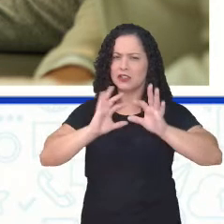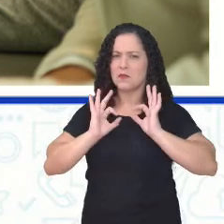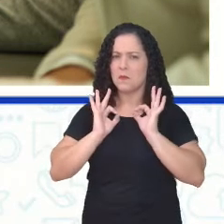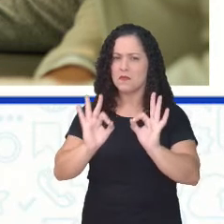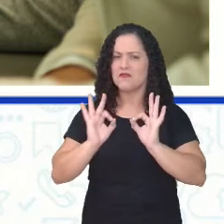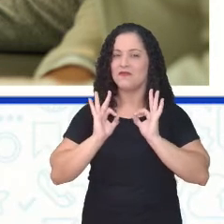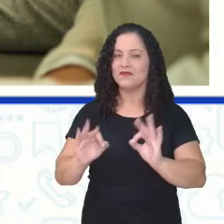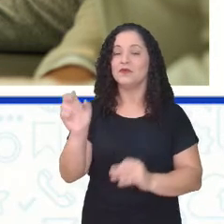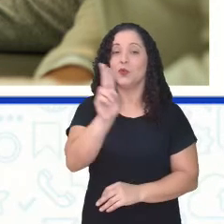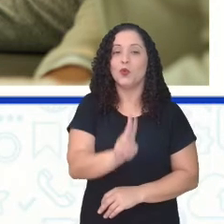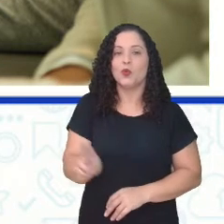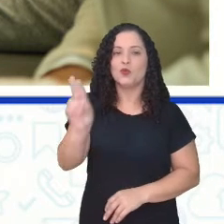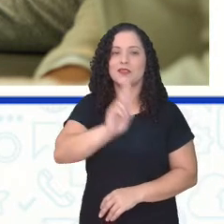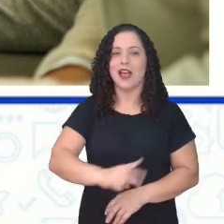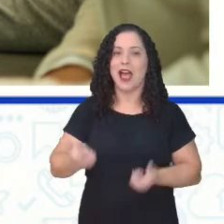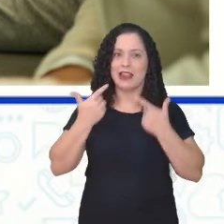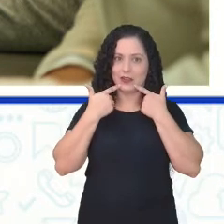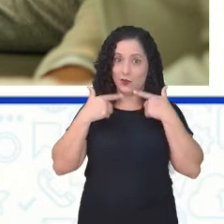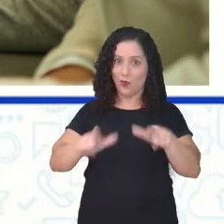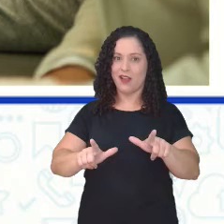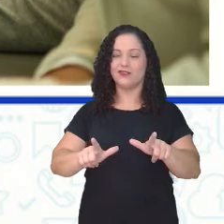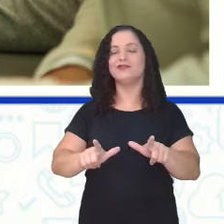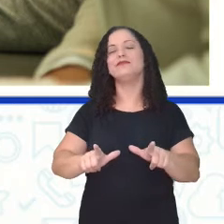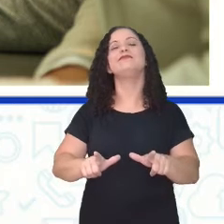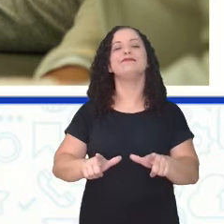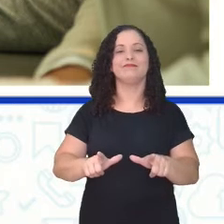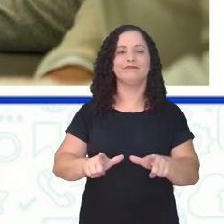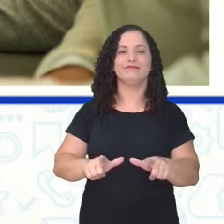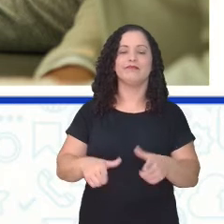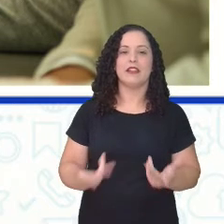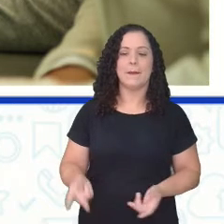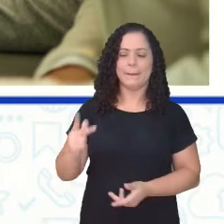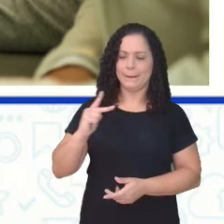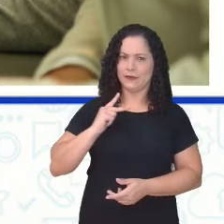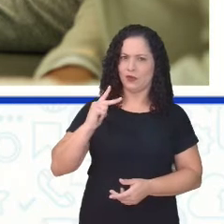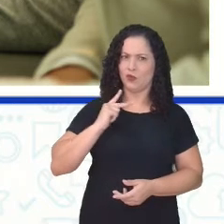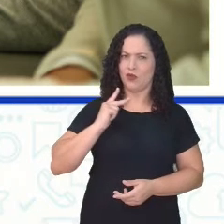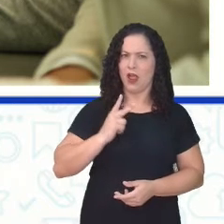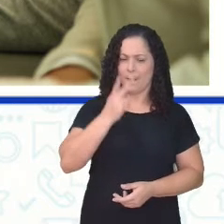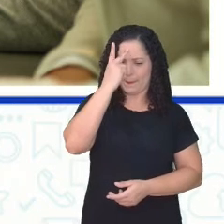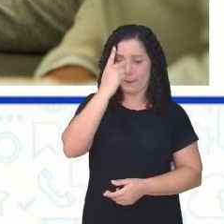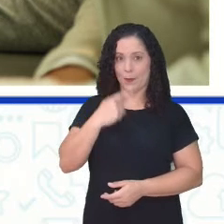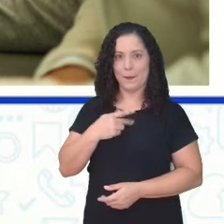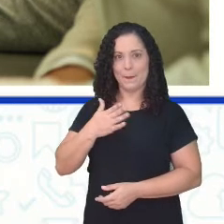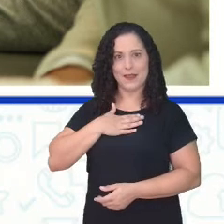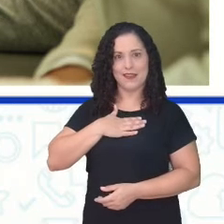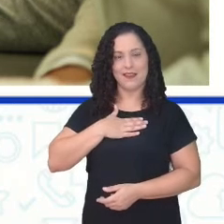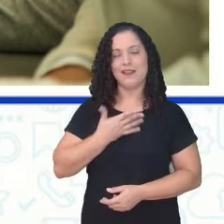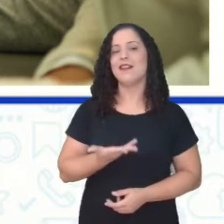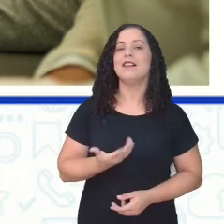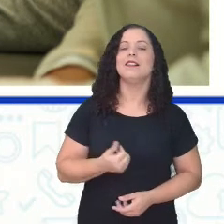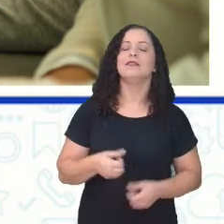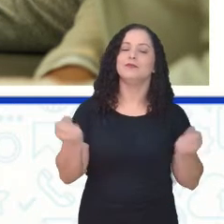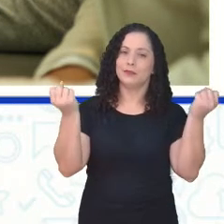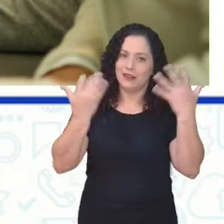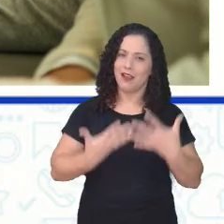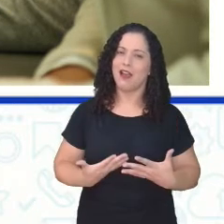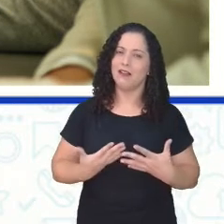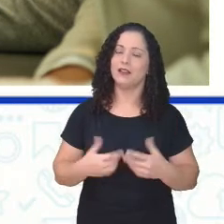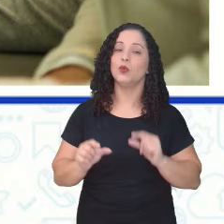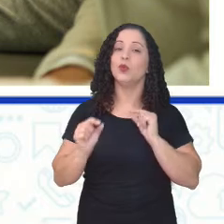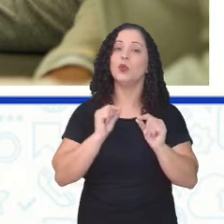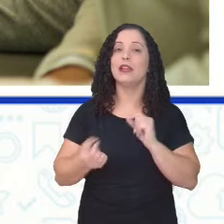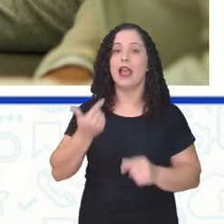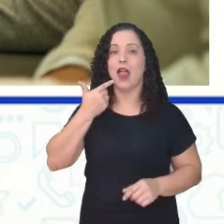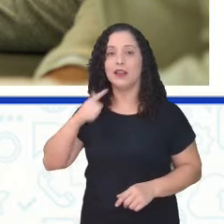não é, do uso dessa linguagem individual? Não é? Eu falei no início, conceituei para vocês que